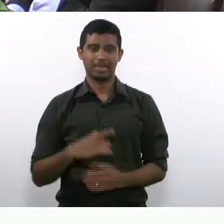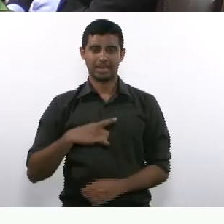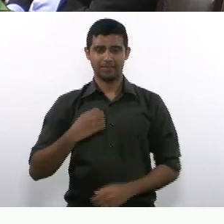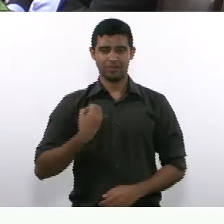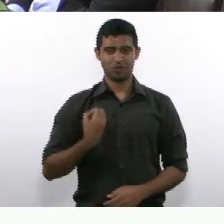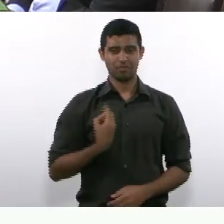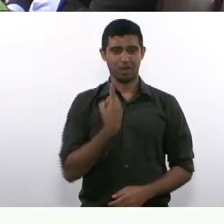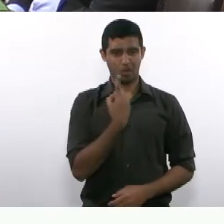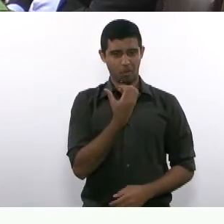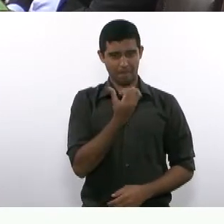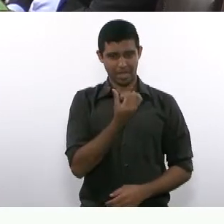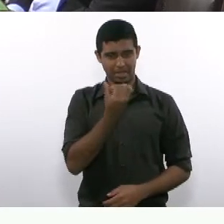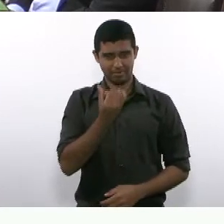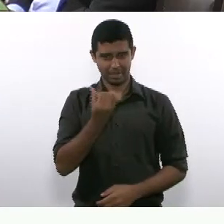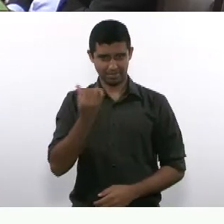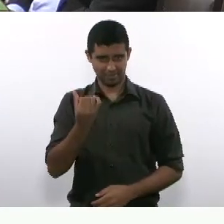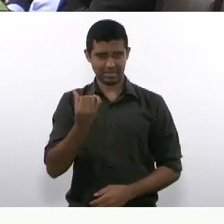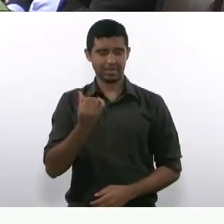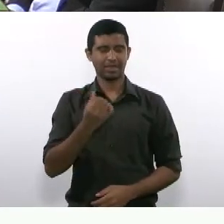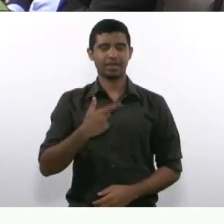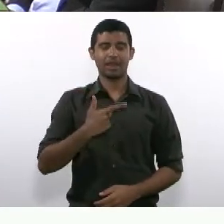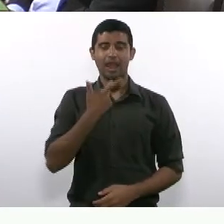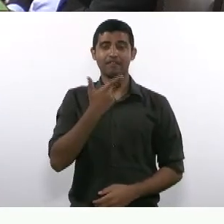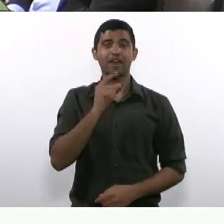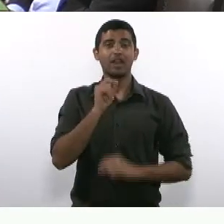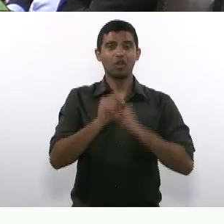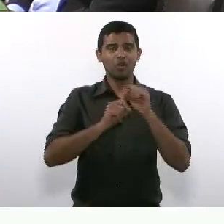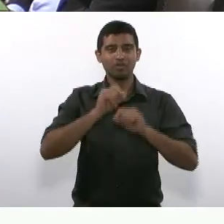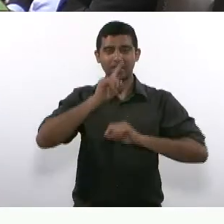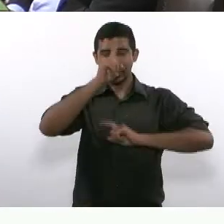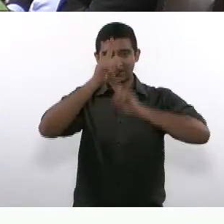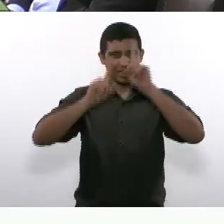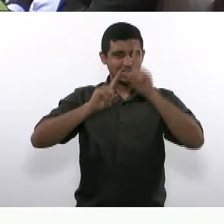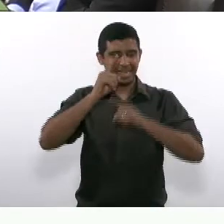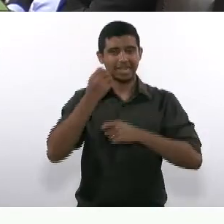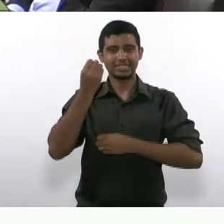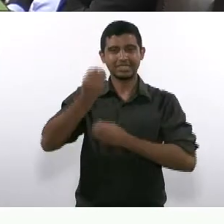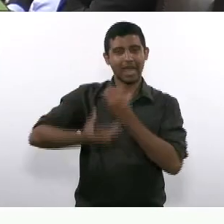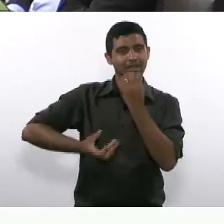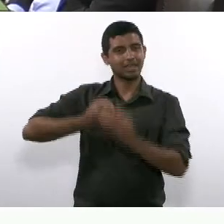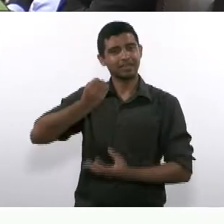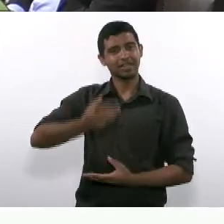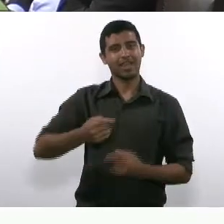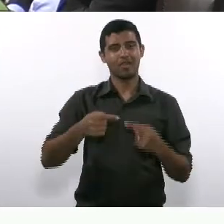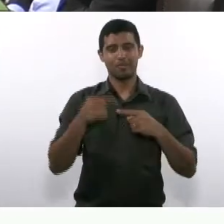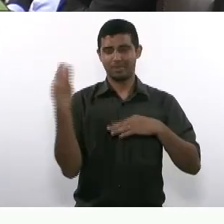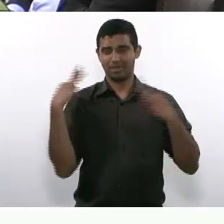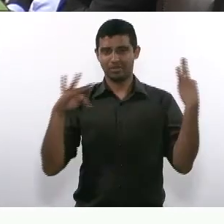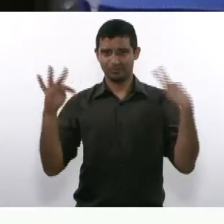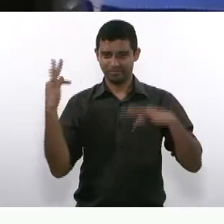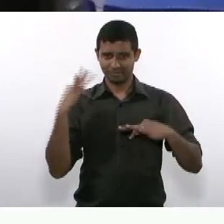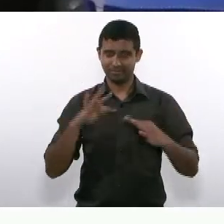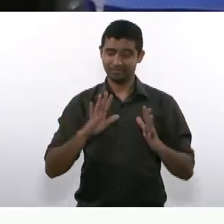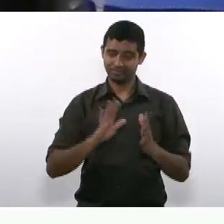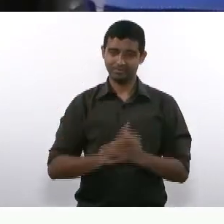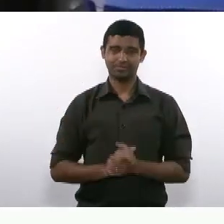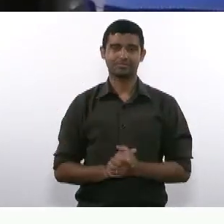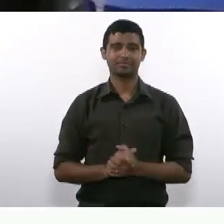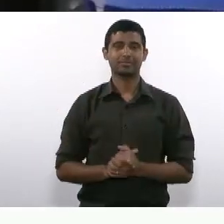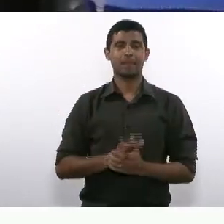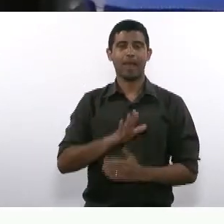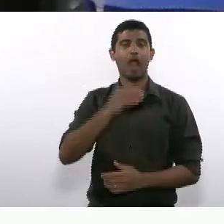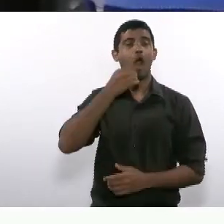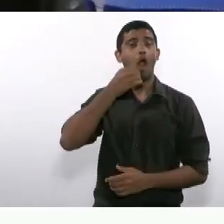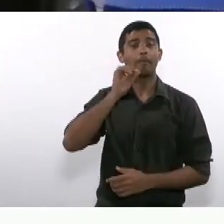1666, ela fala exatamente no inventário de ofertas turísticas. E aí, isso considerando, é óbvio, todo o